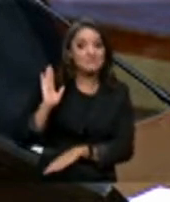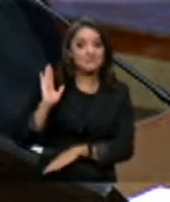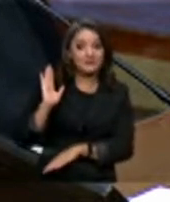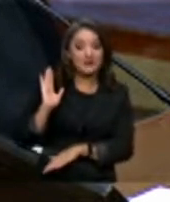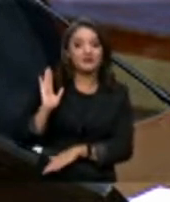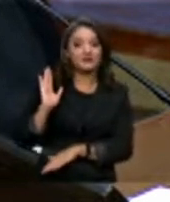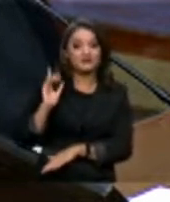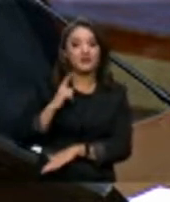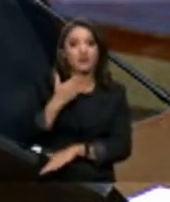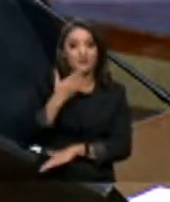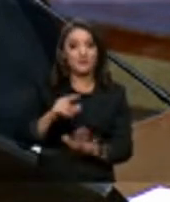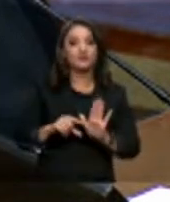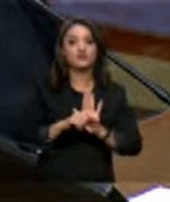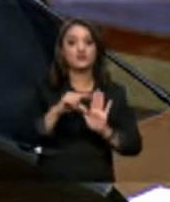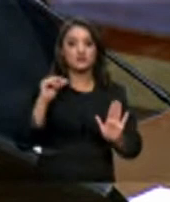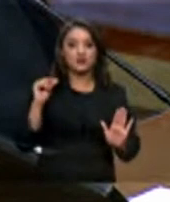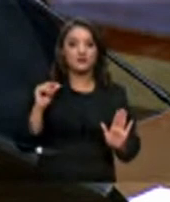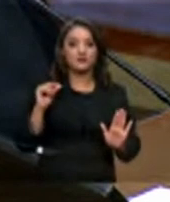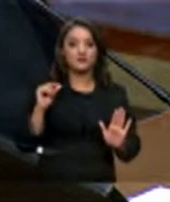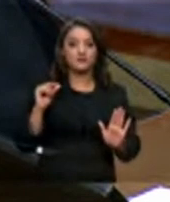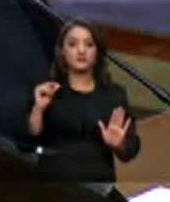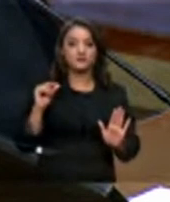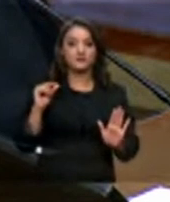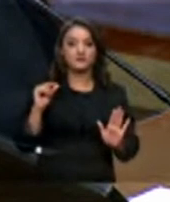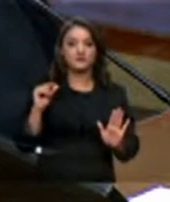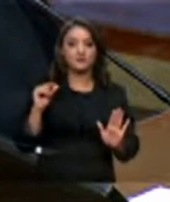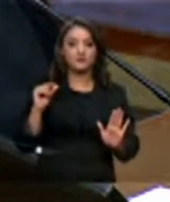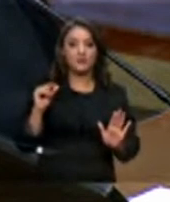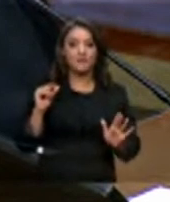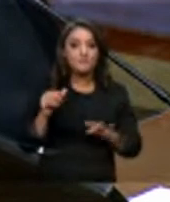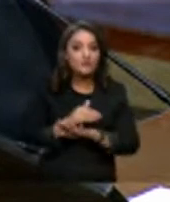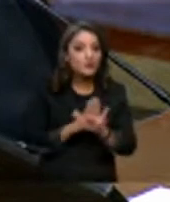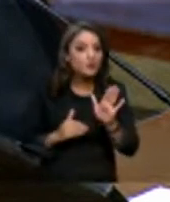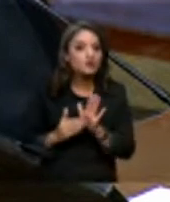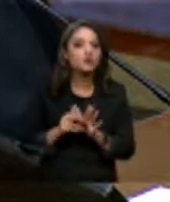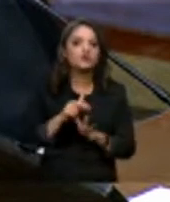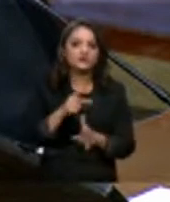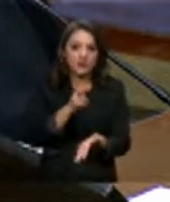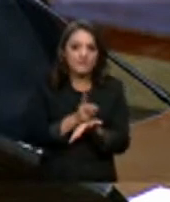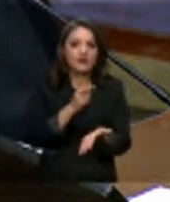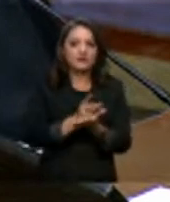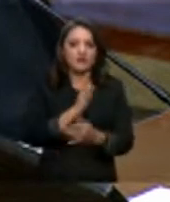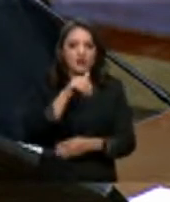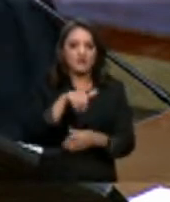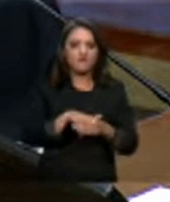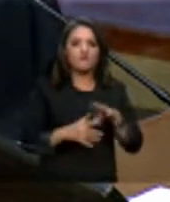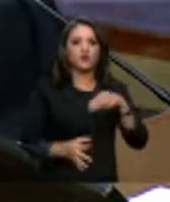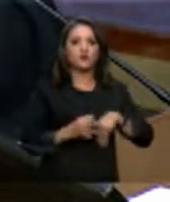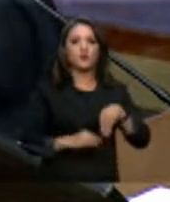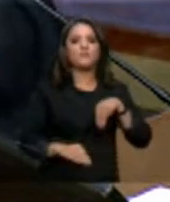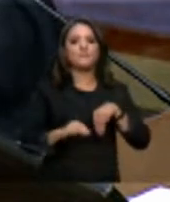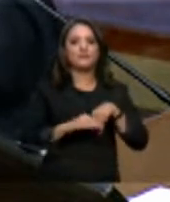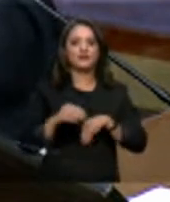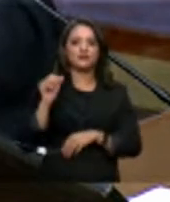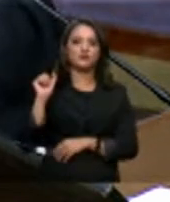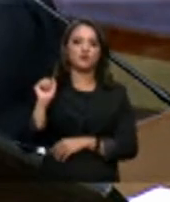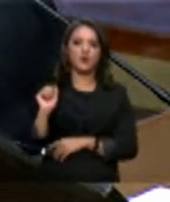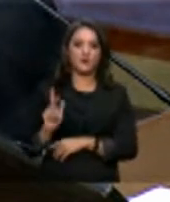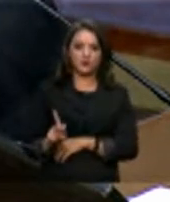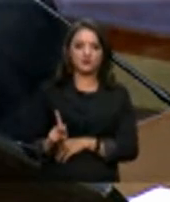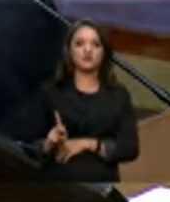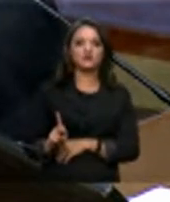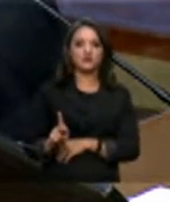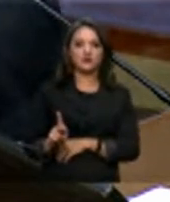que há pedidos de destaque, e em todos eles serão preservados os votos dos ministros que já